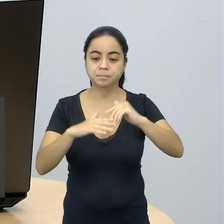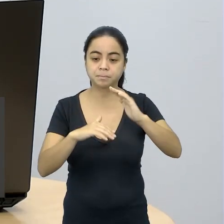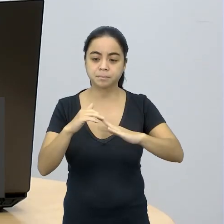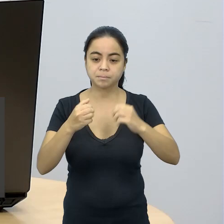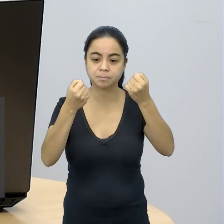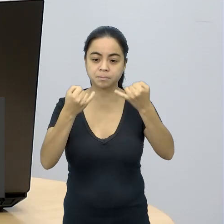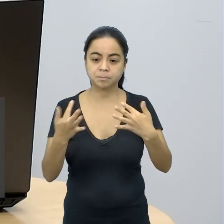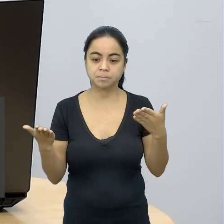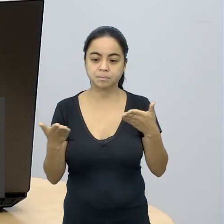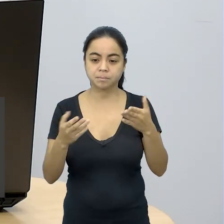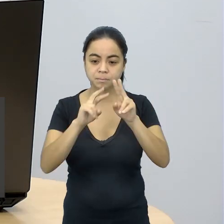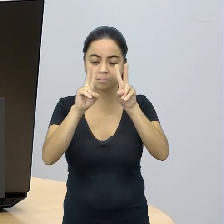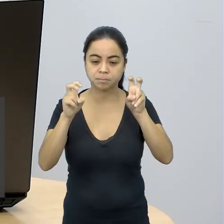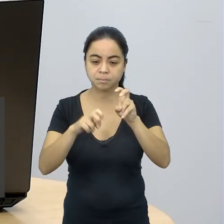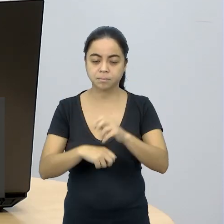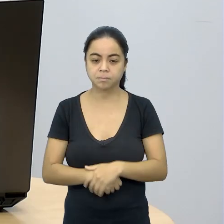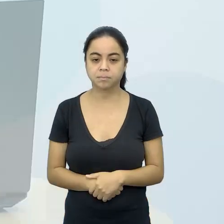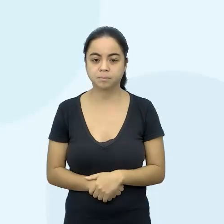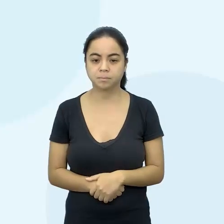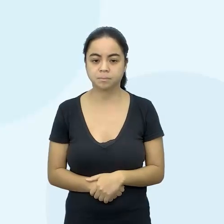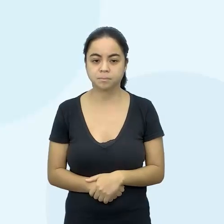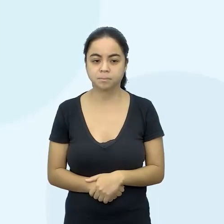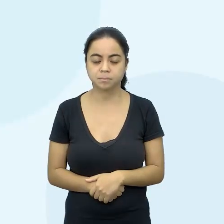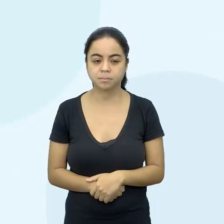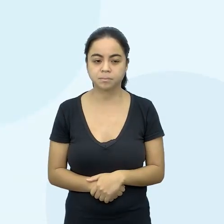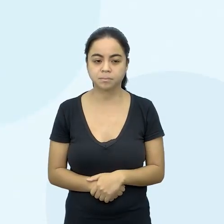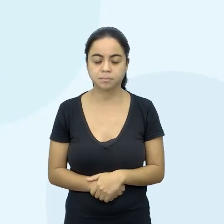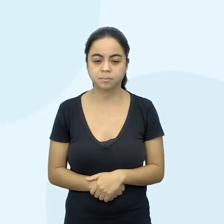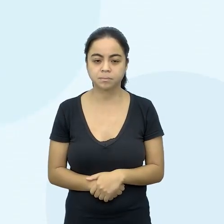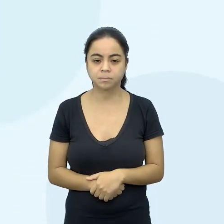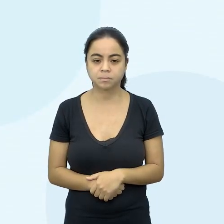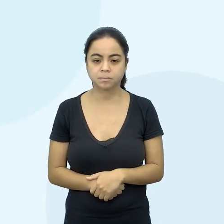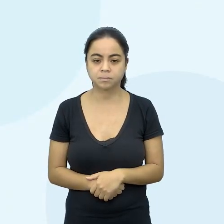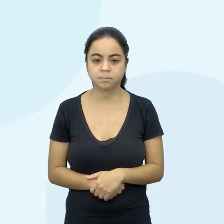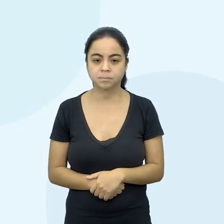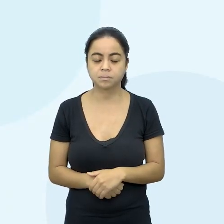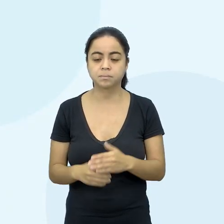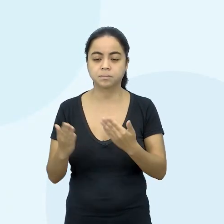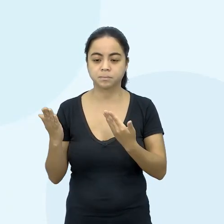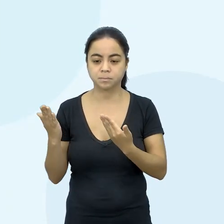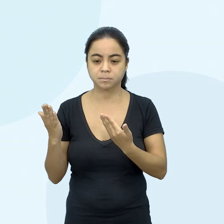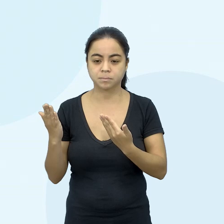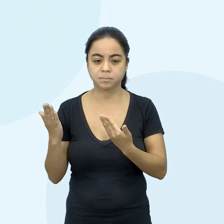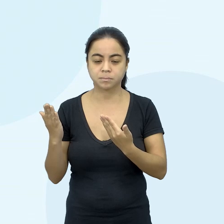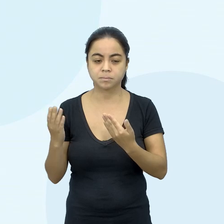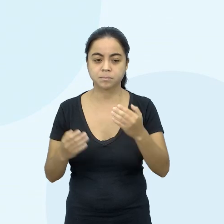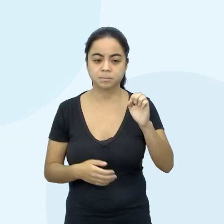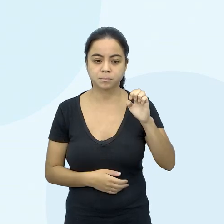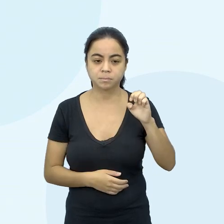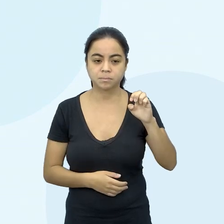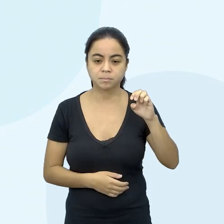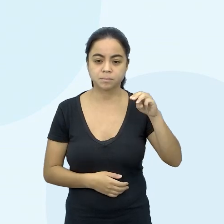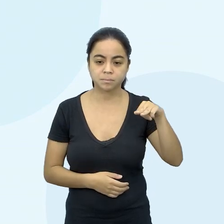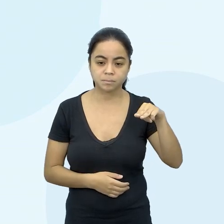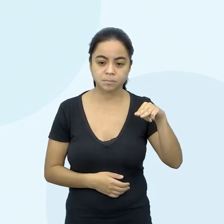nessa temática, essa aula, que é a próxima slide. E aí ele vem com essa do ensino médio 13, de uma